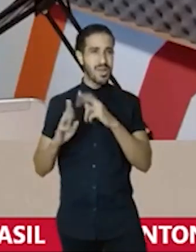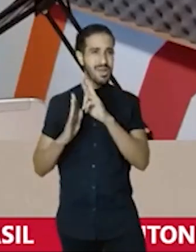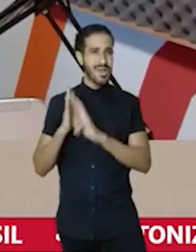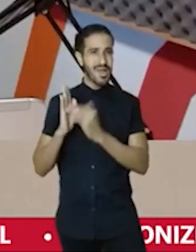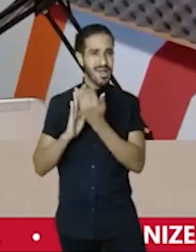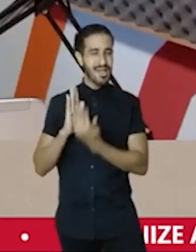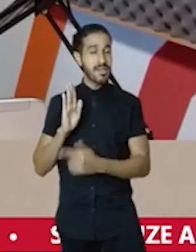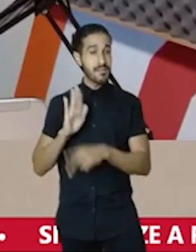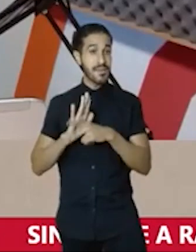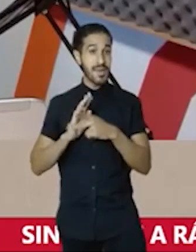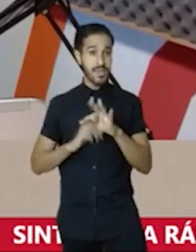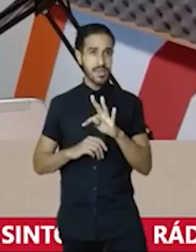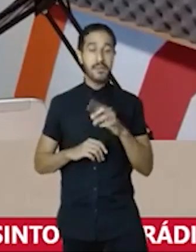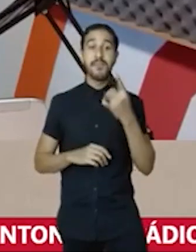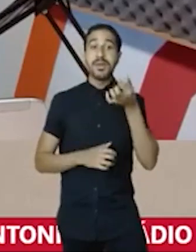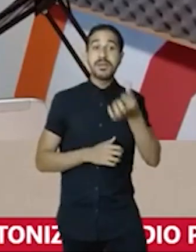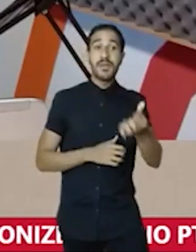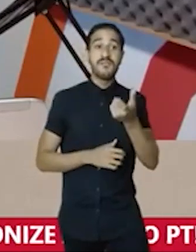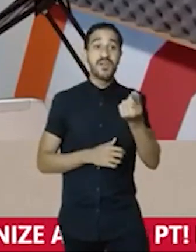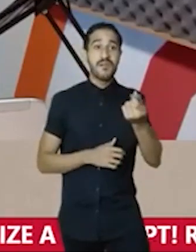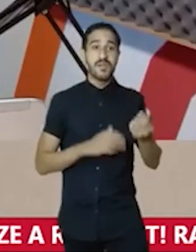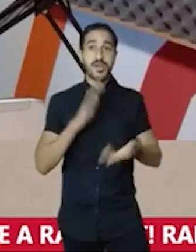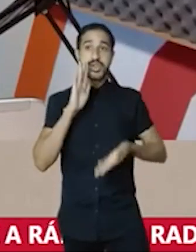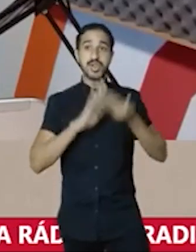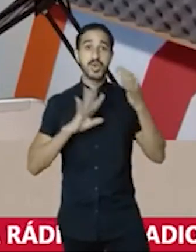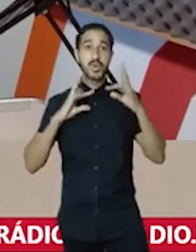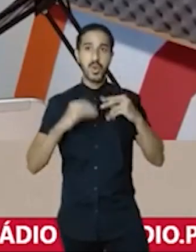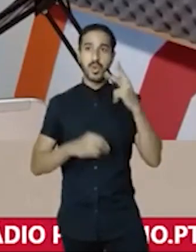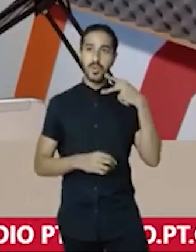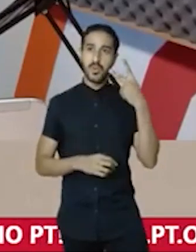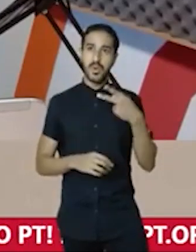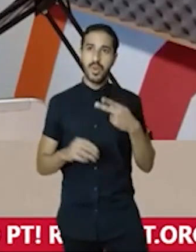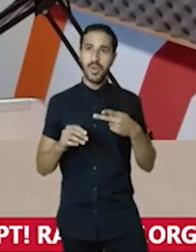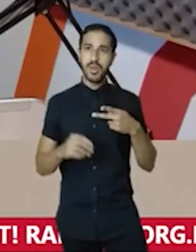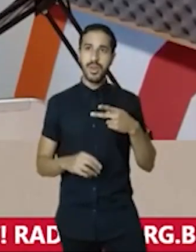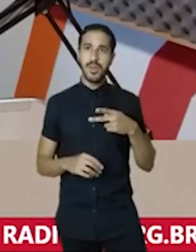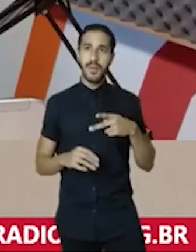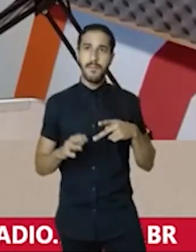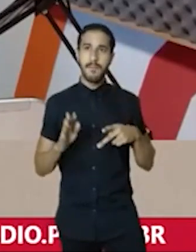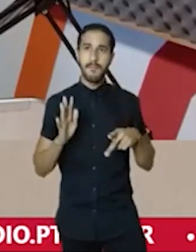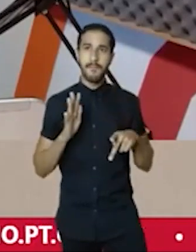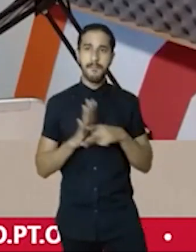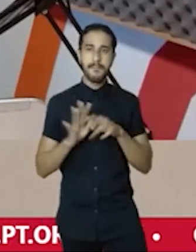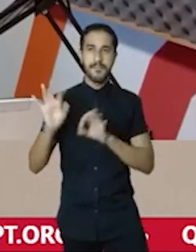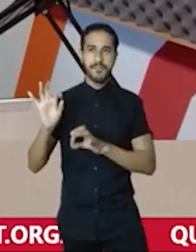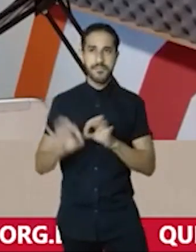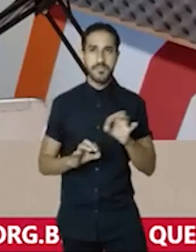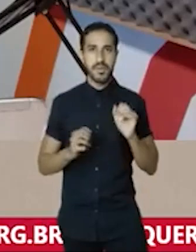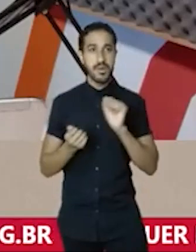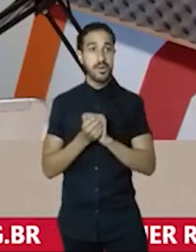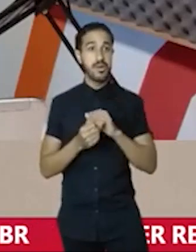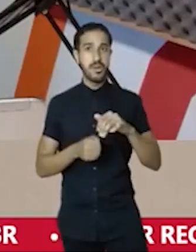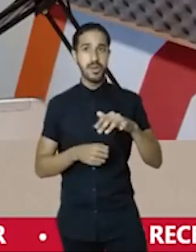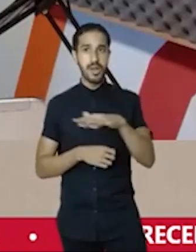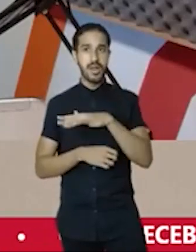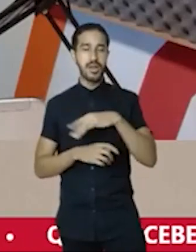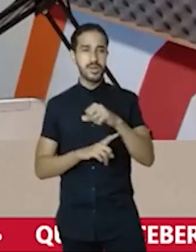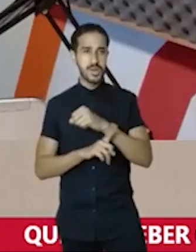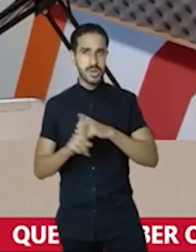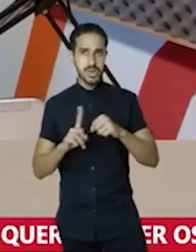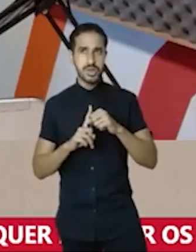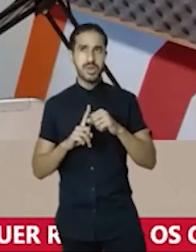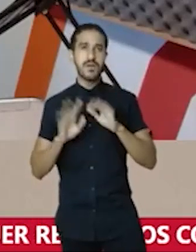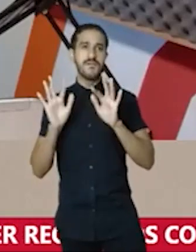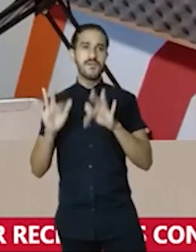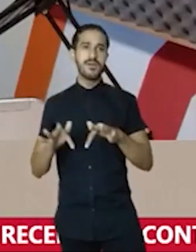no primeiro semestre de 2020 ele conseguiu extinguir todas as políticas que foram organizadas junto com o movimento social, né?